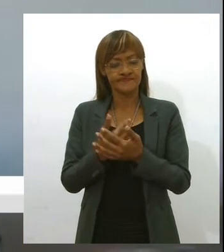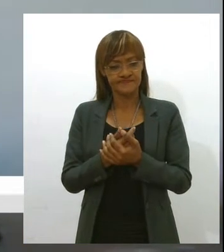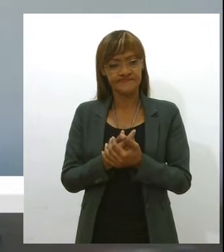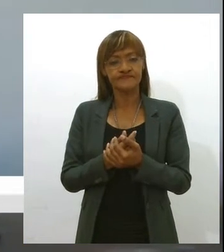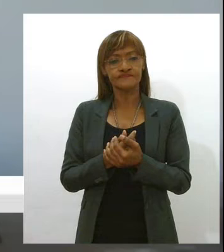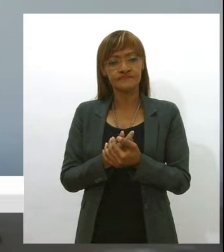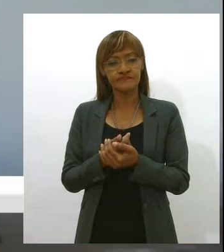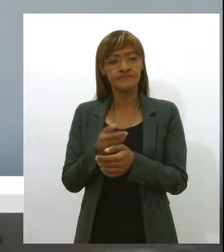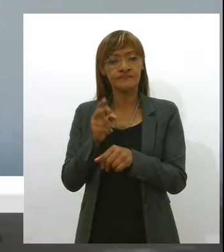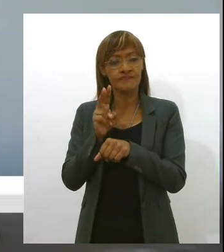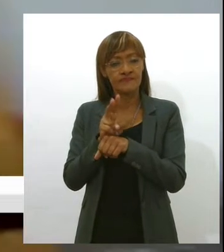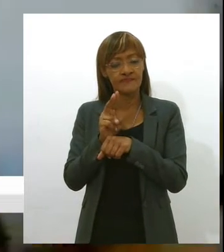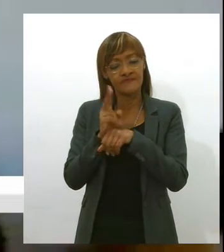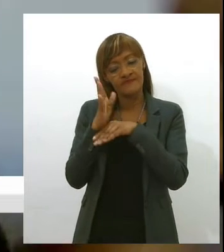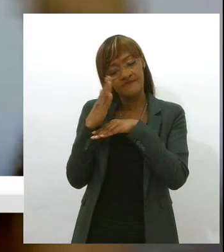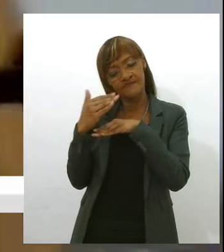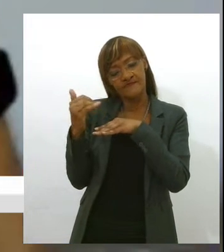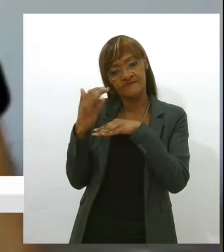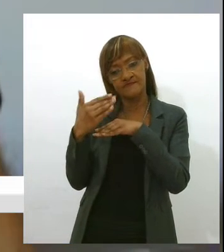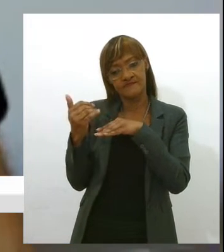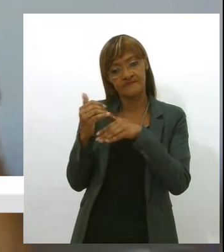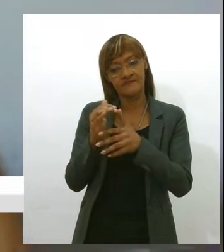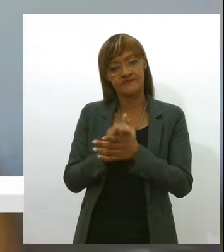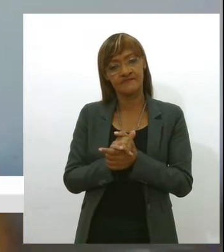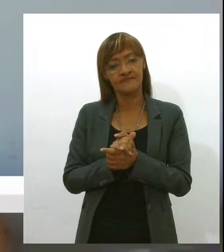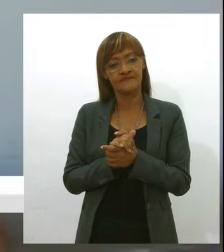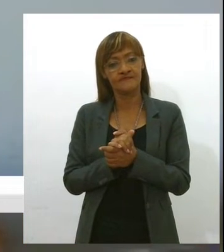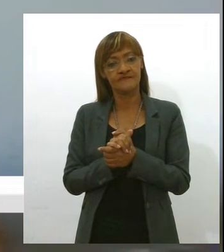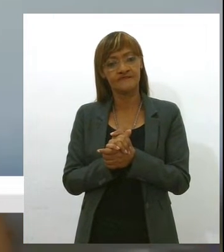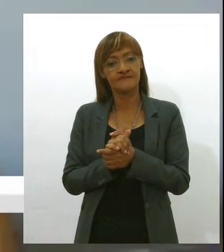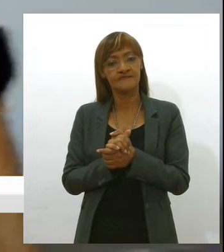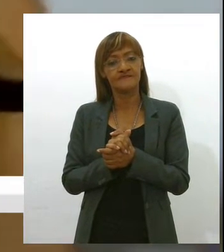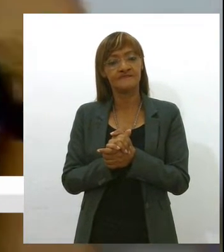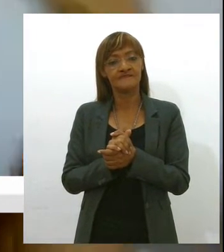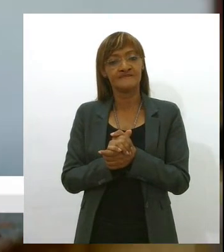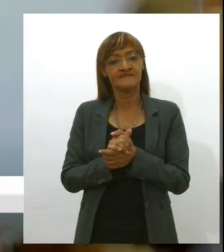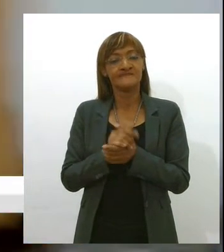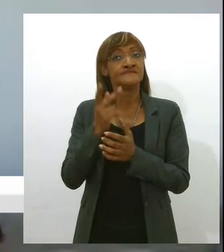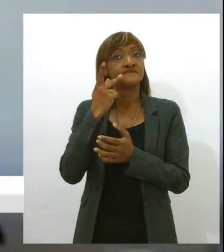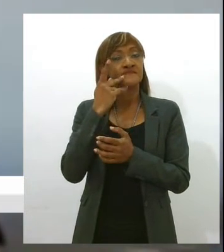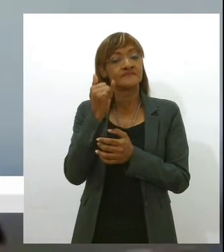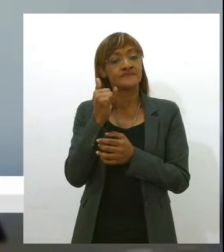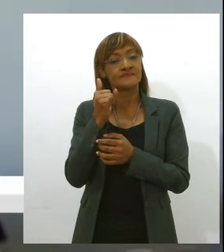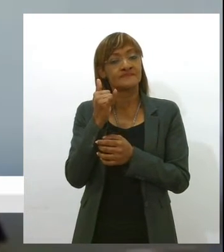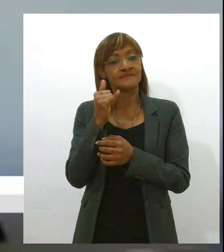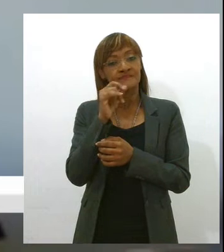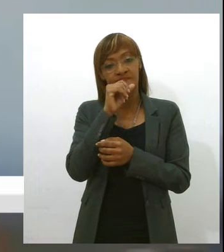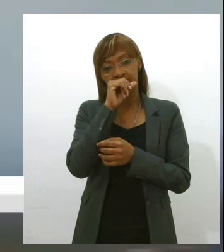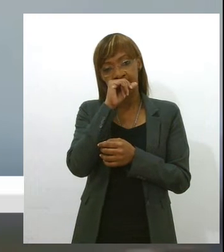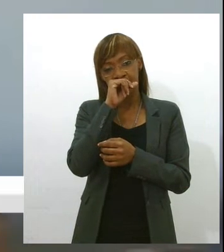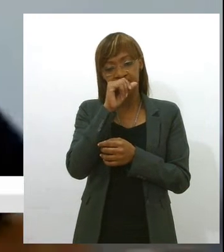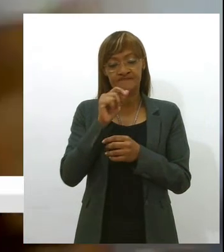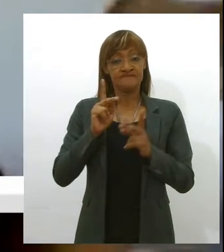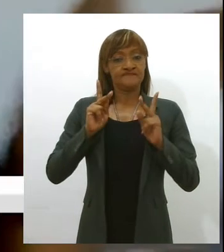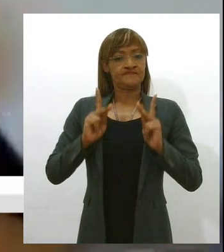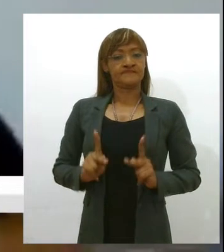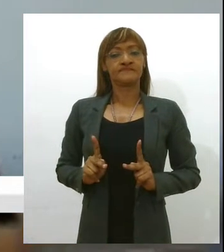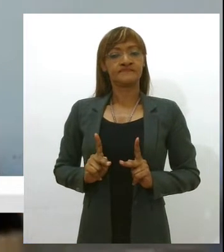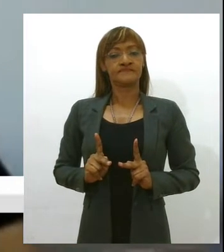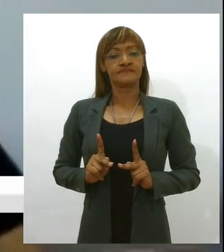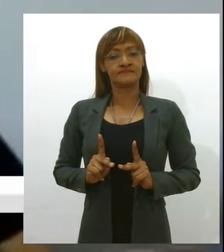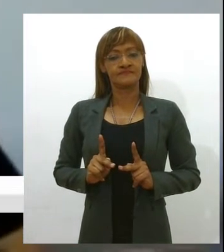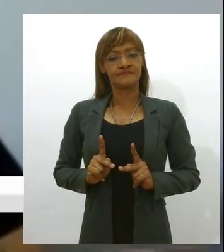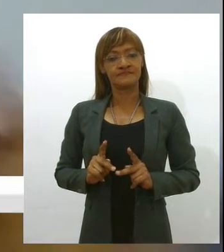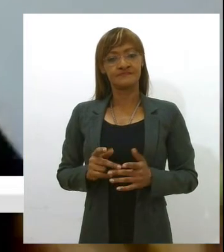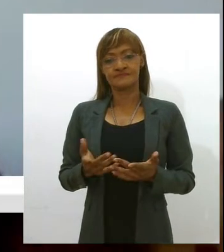afeto. Se você pensar, o pai, ele tem aquela postura, assim, tipo, boas partes